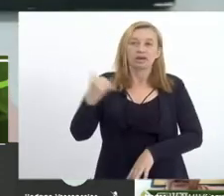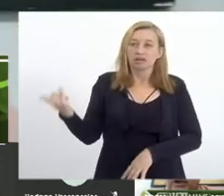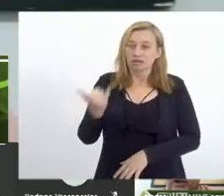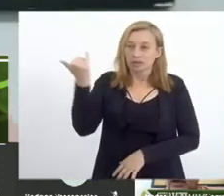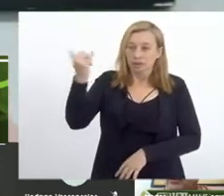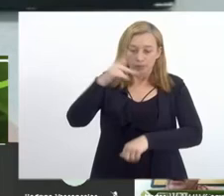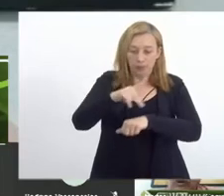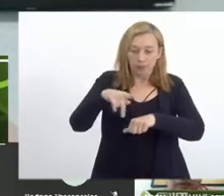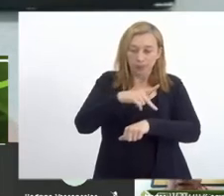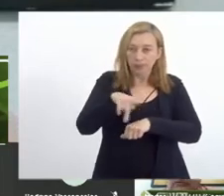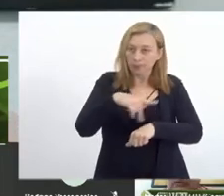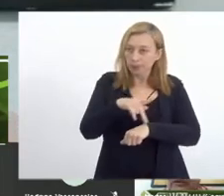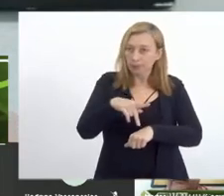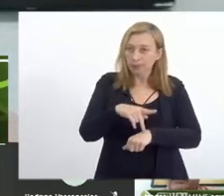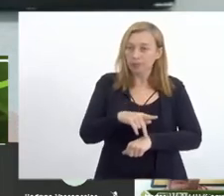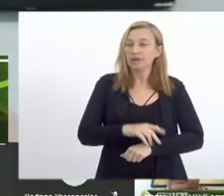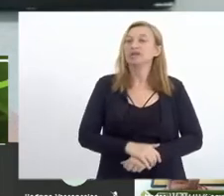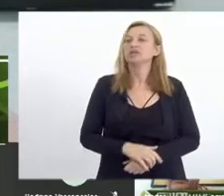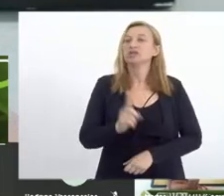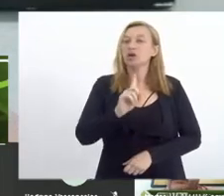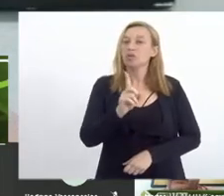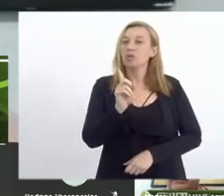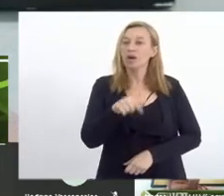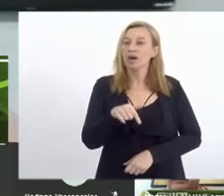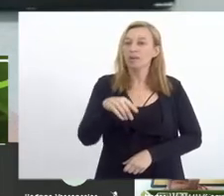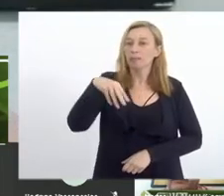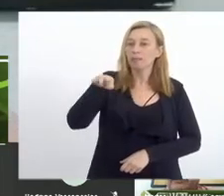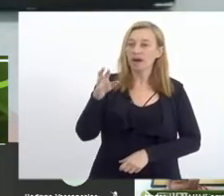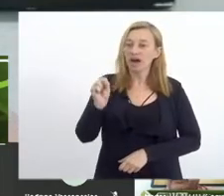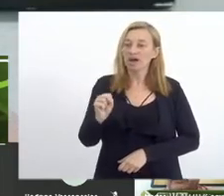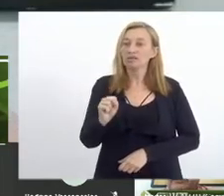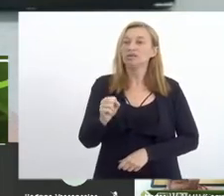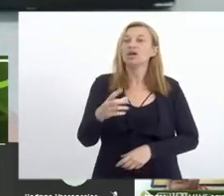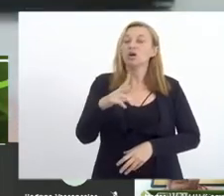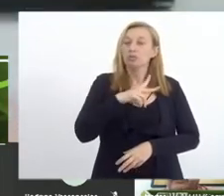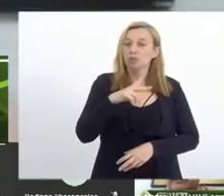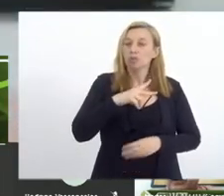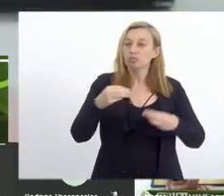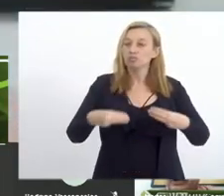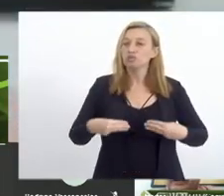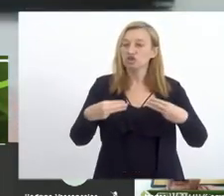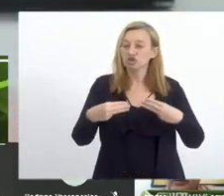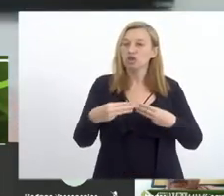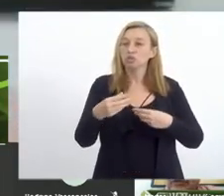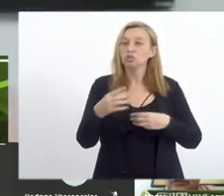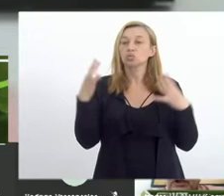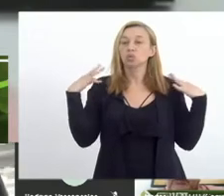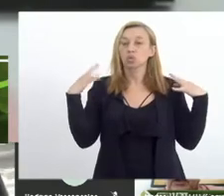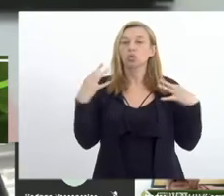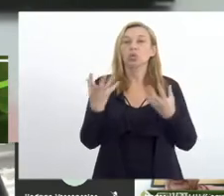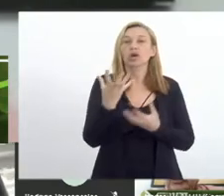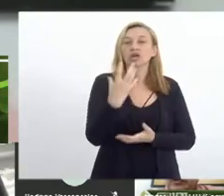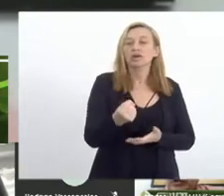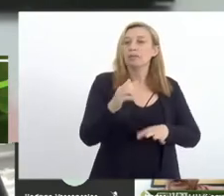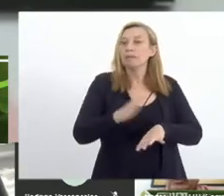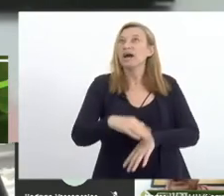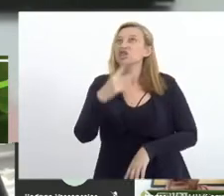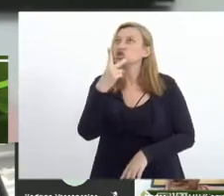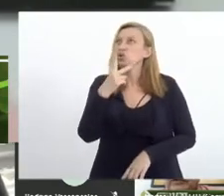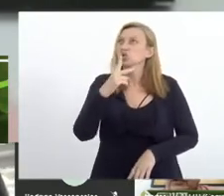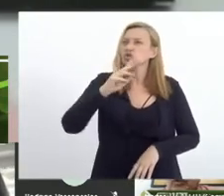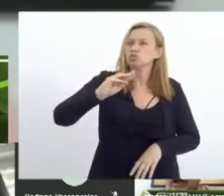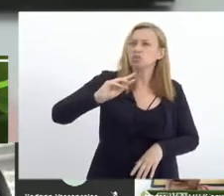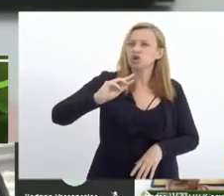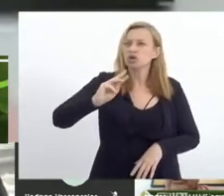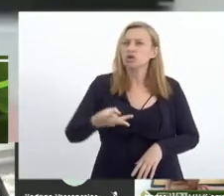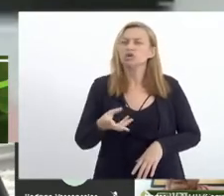país. Não é o Marco Navega que está falando, é o próprio Ministério do Turismo. Nós recebemos mais de 2 milhões